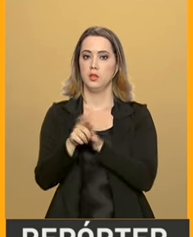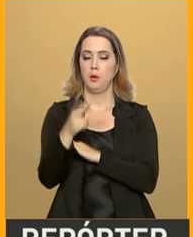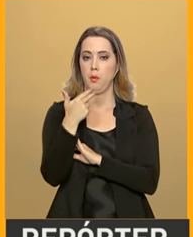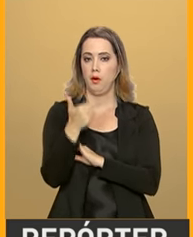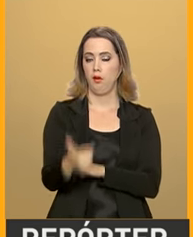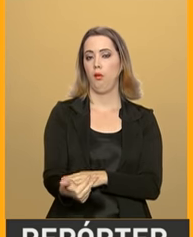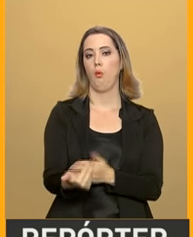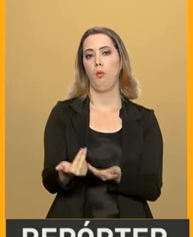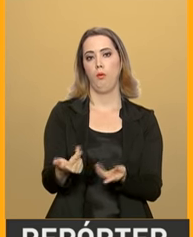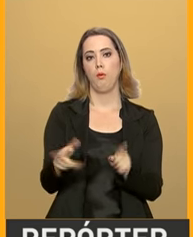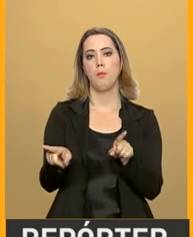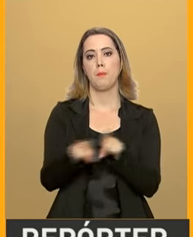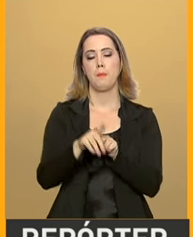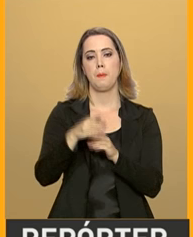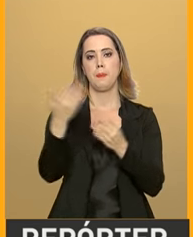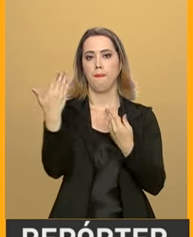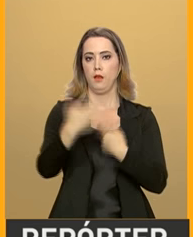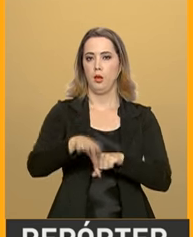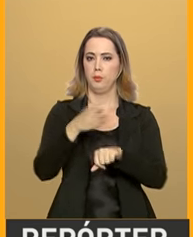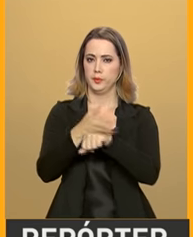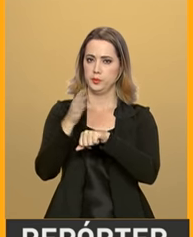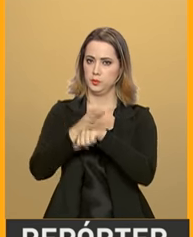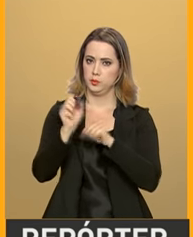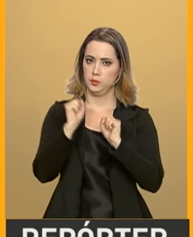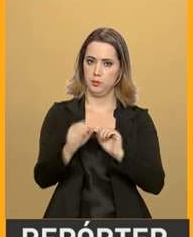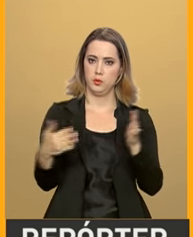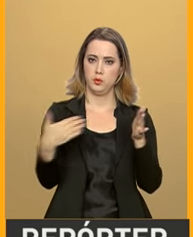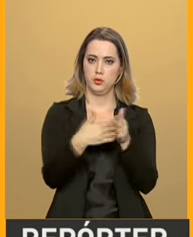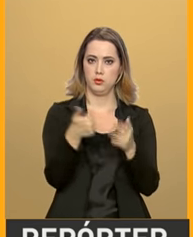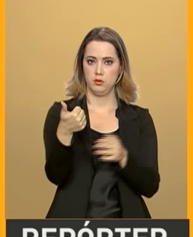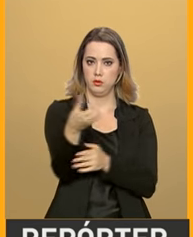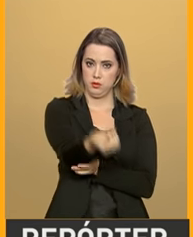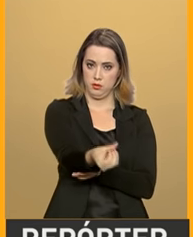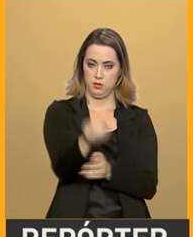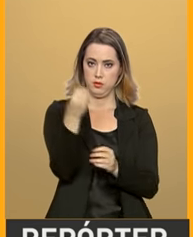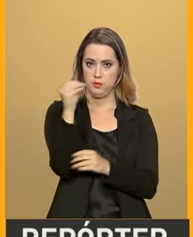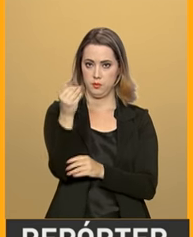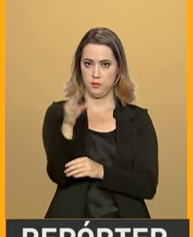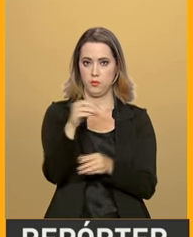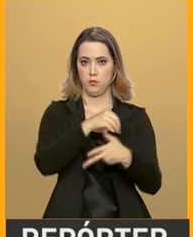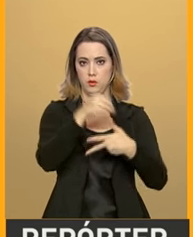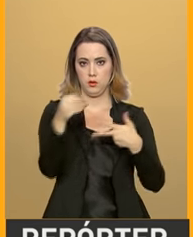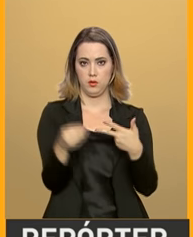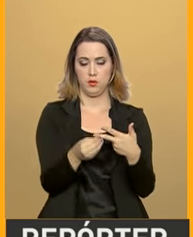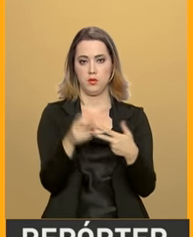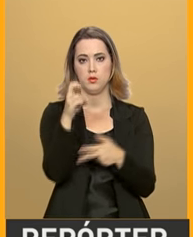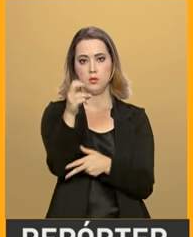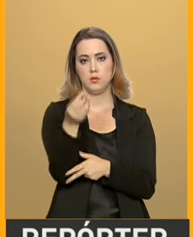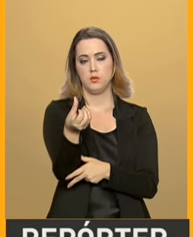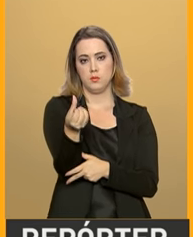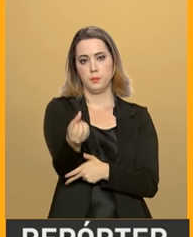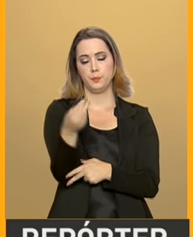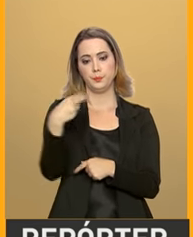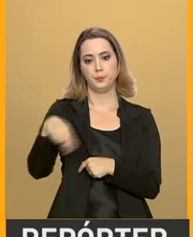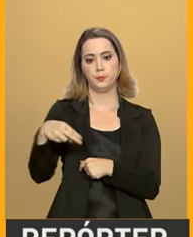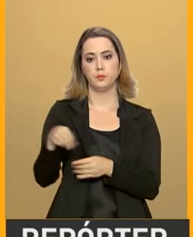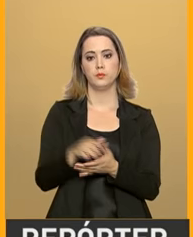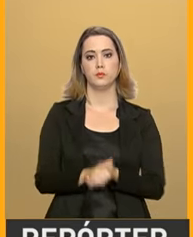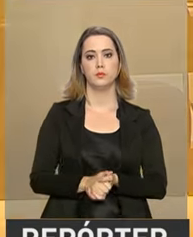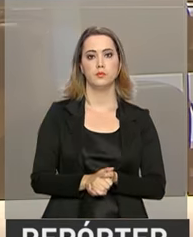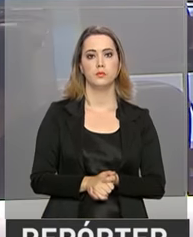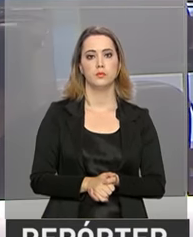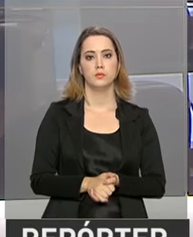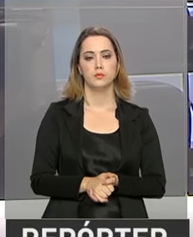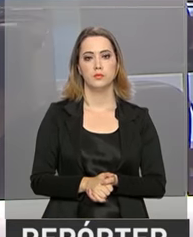estrangeira o simulado pode ser feito até o dia 16 de outubro o Enem deste ano será nos dias 5 e 6 de